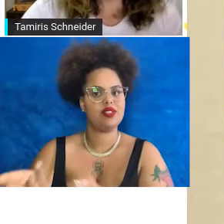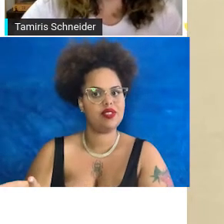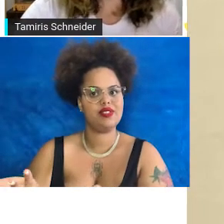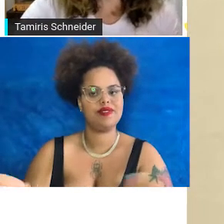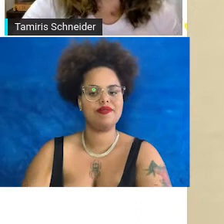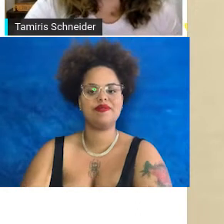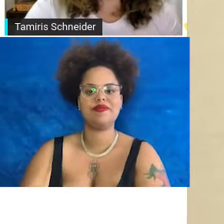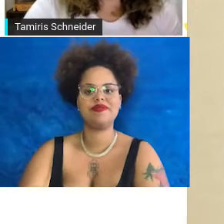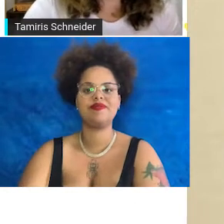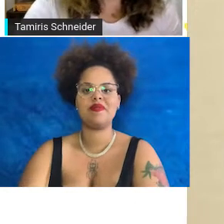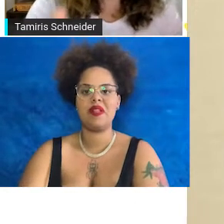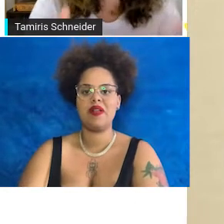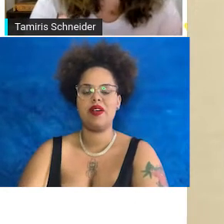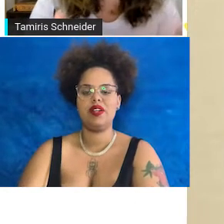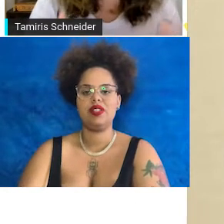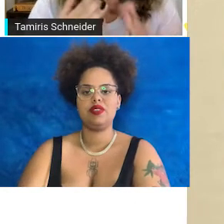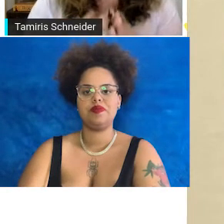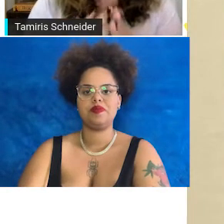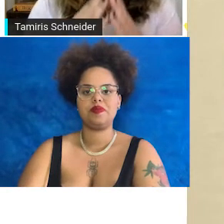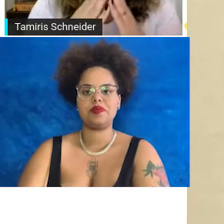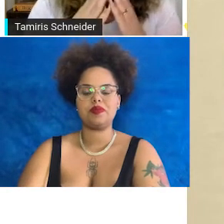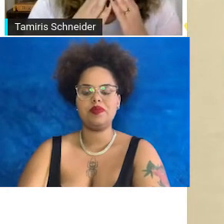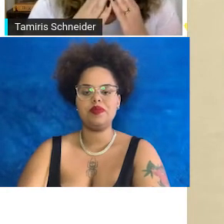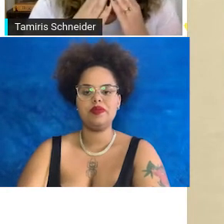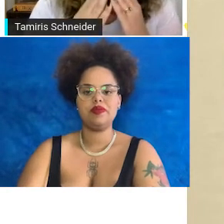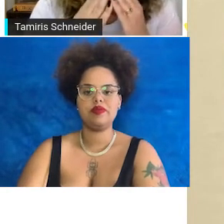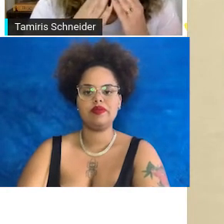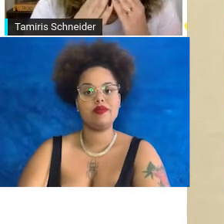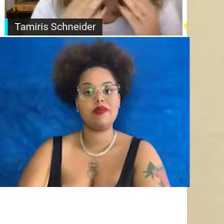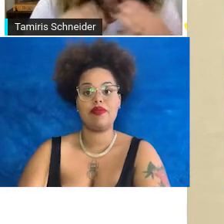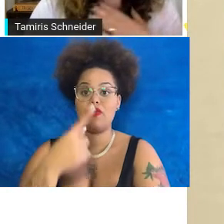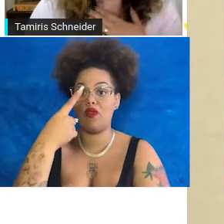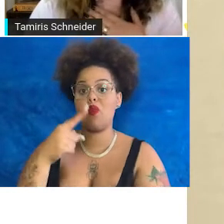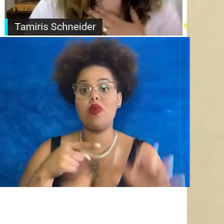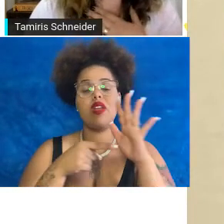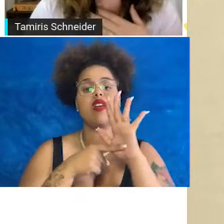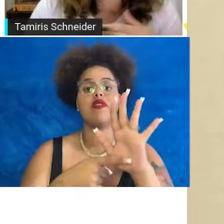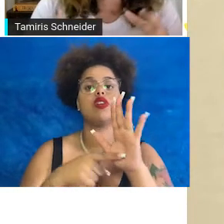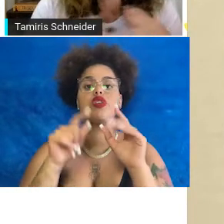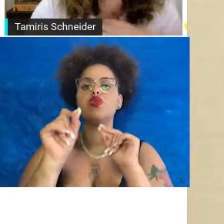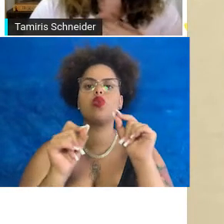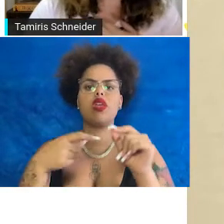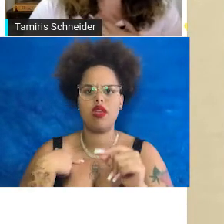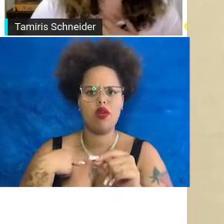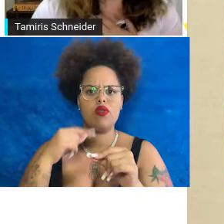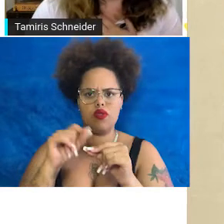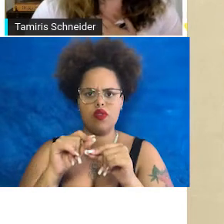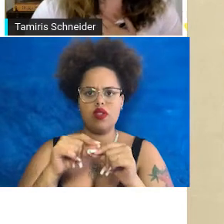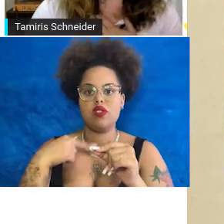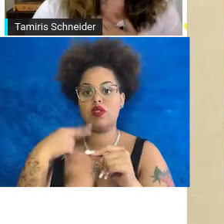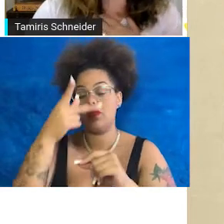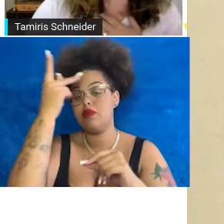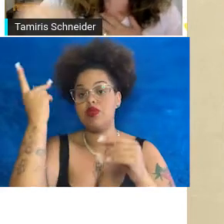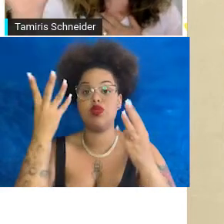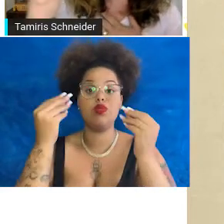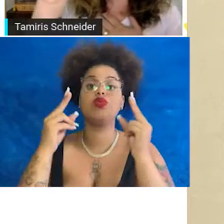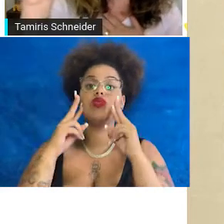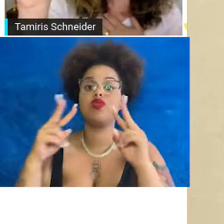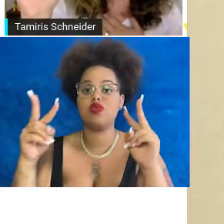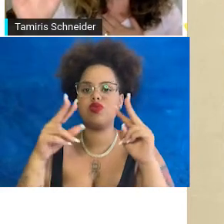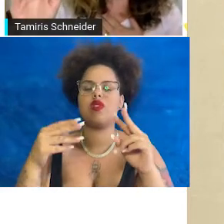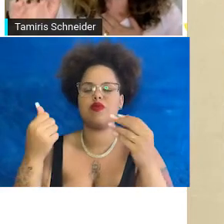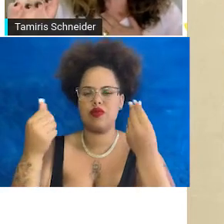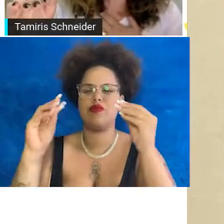importante. E aí, isso aqui é uma referência do que eu faço. Então, eu sou uma pessoa muito visual, então eu tenho